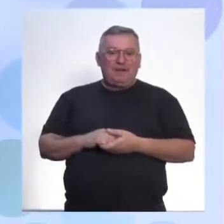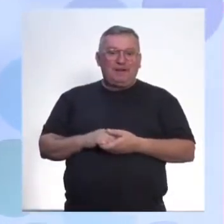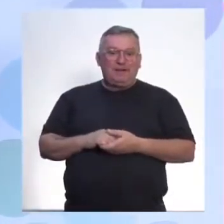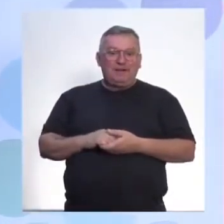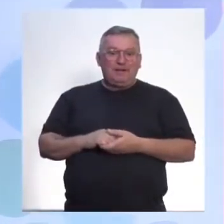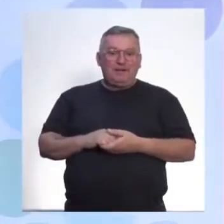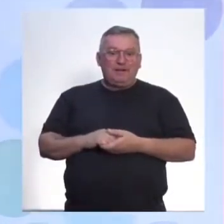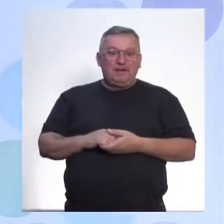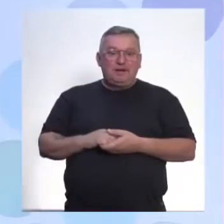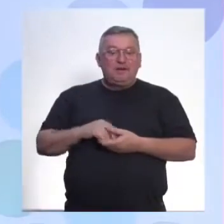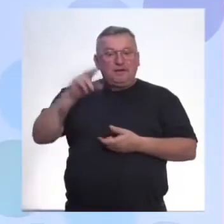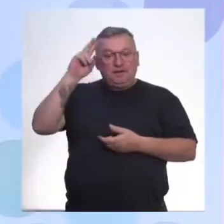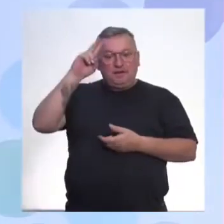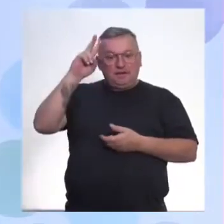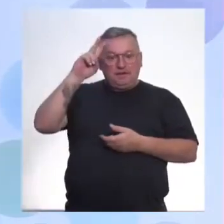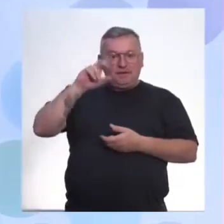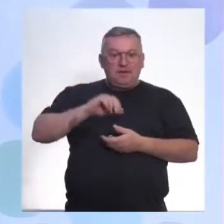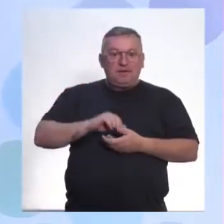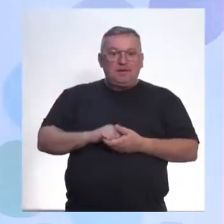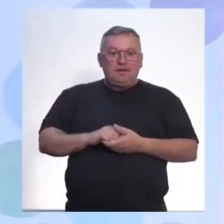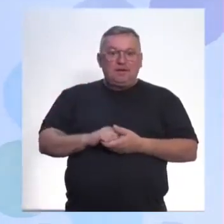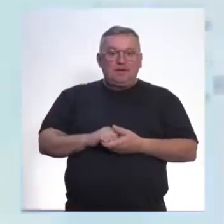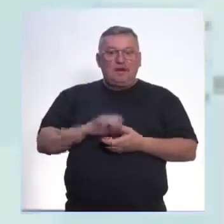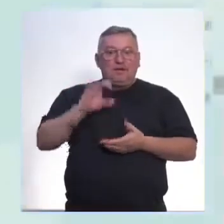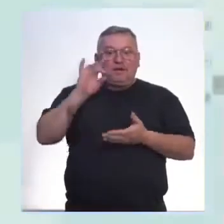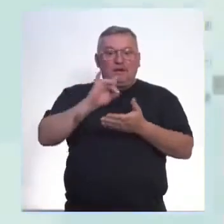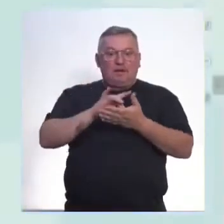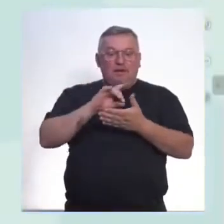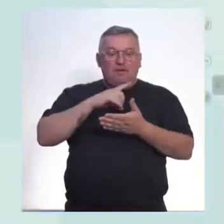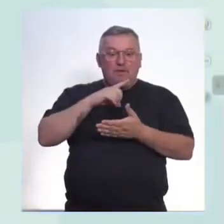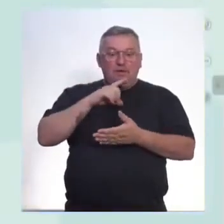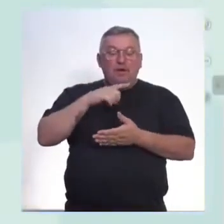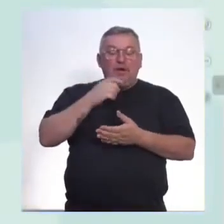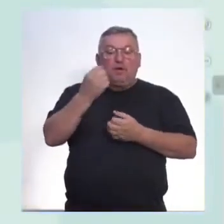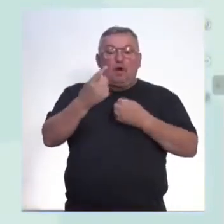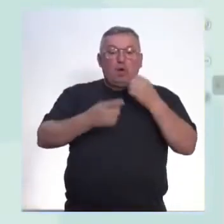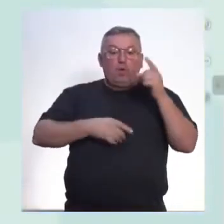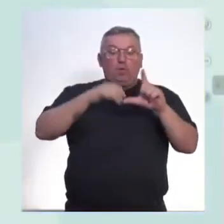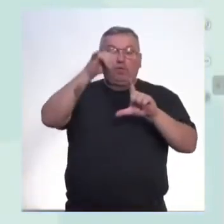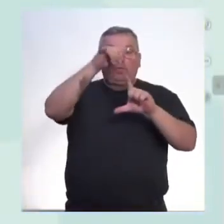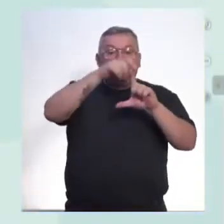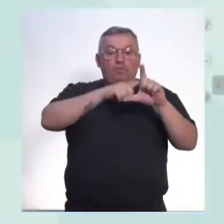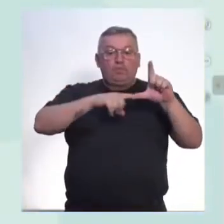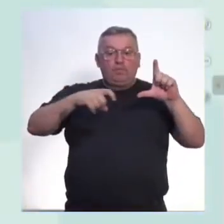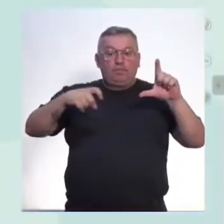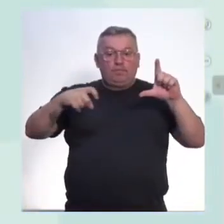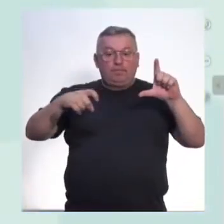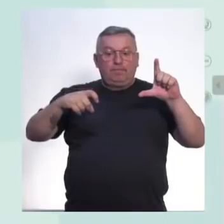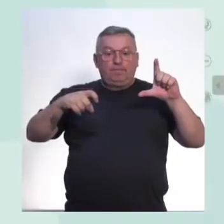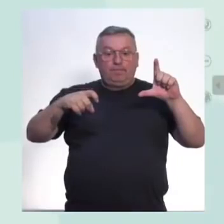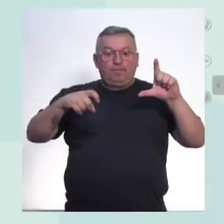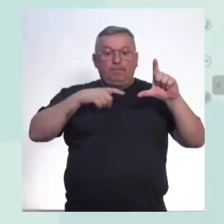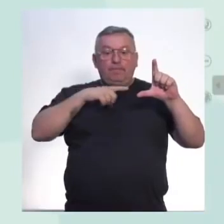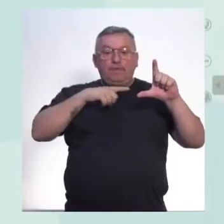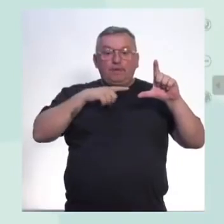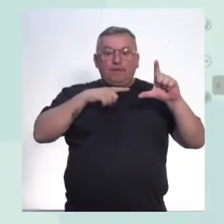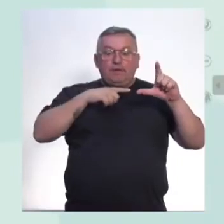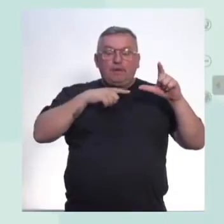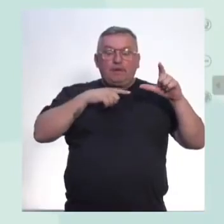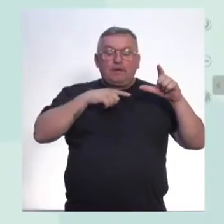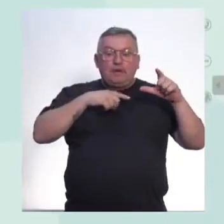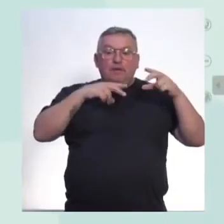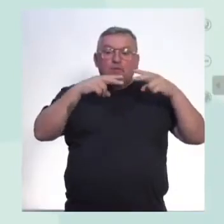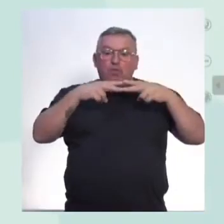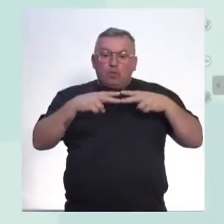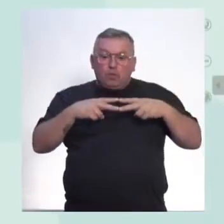vamos lá, vamos retomar a ideia aqui. Então, na realidade, temos alguns pontos aqui para serem localizados e aqui aparecem as coordenadas dele,